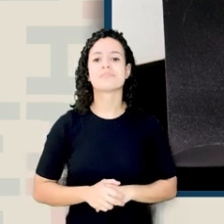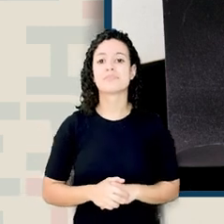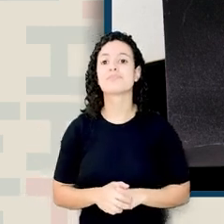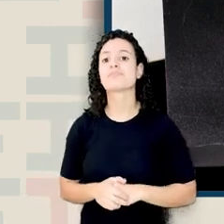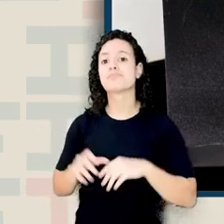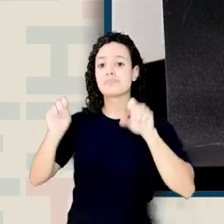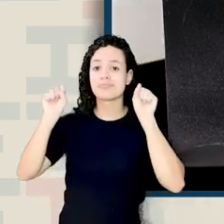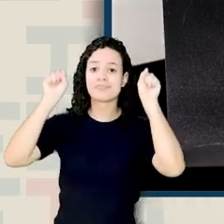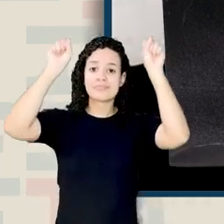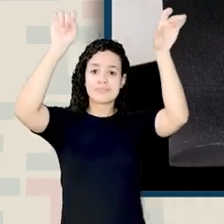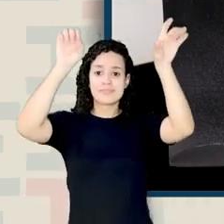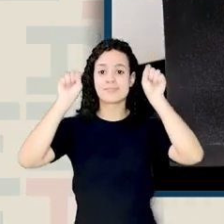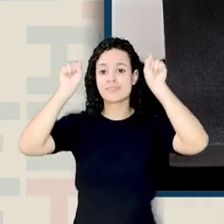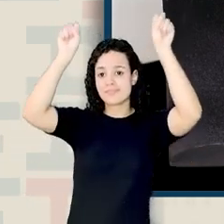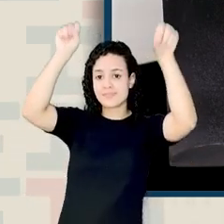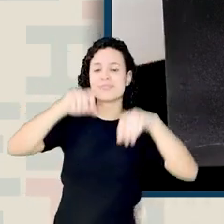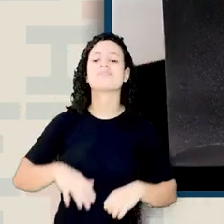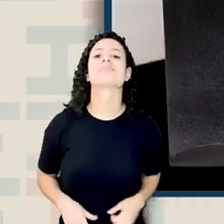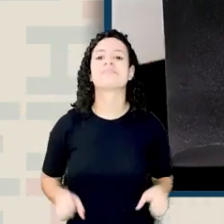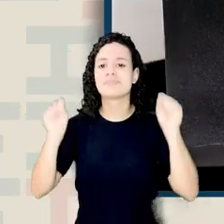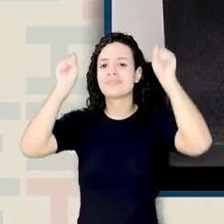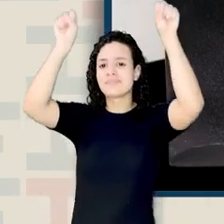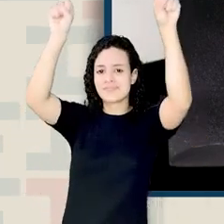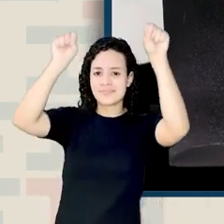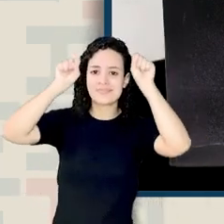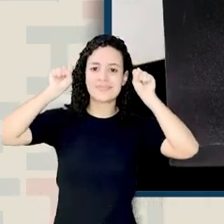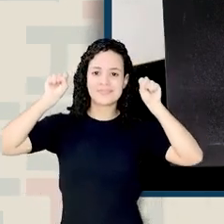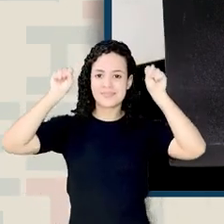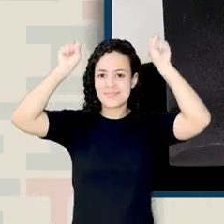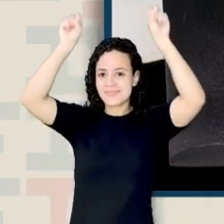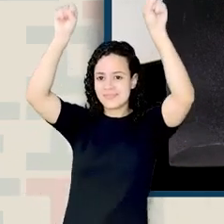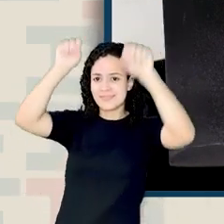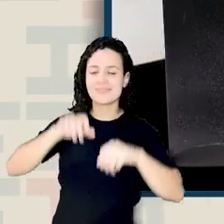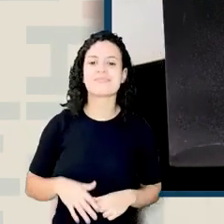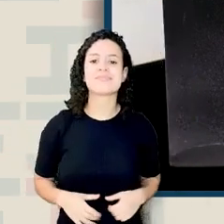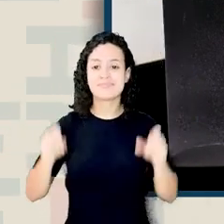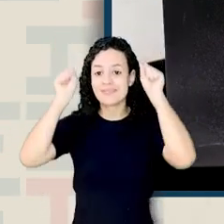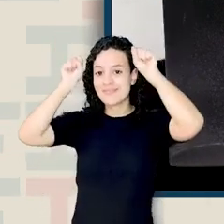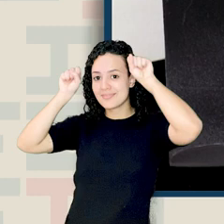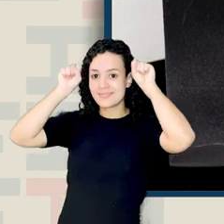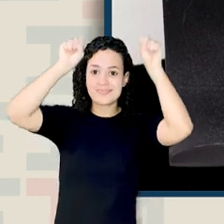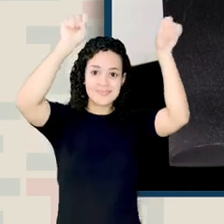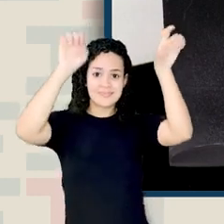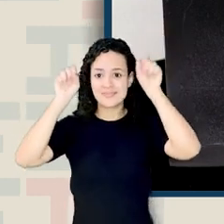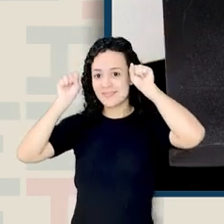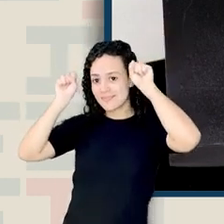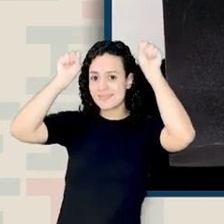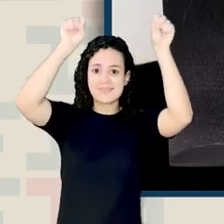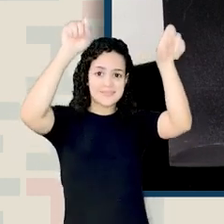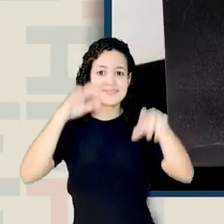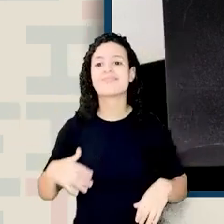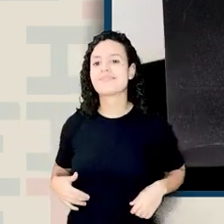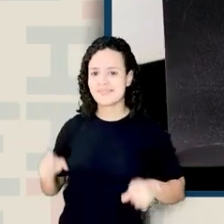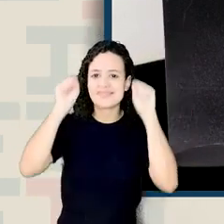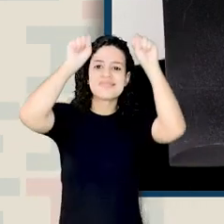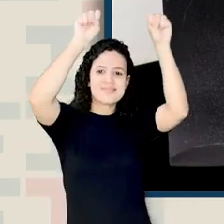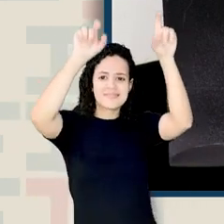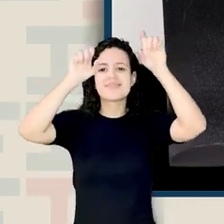O Xangô, Xangô, o Xangô, Xangô, o Xangô, Xangô, o